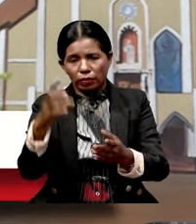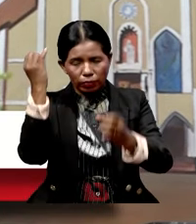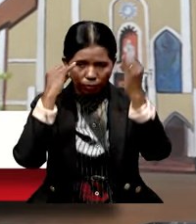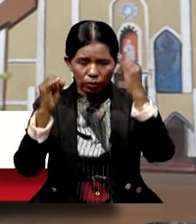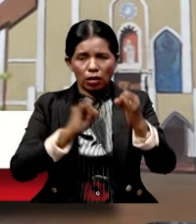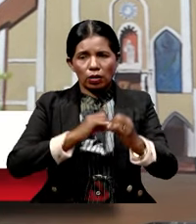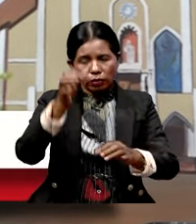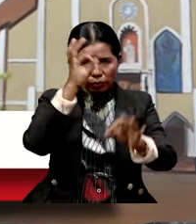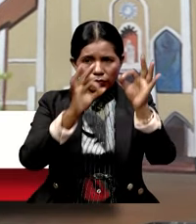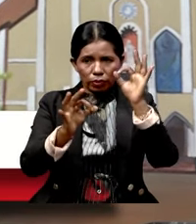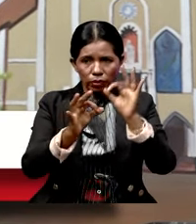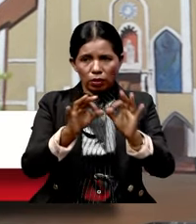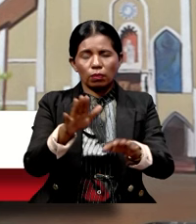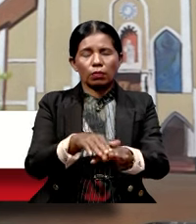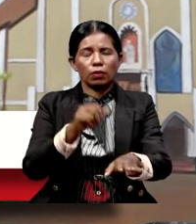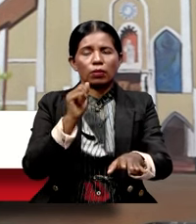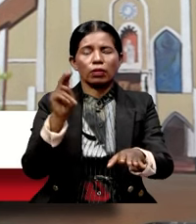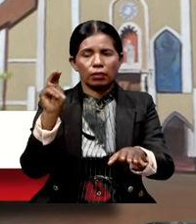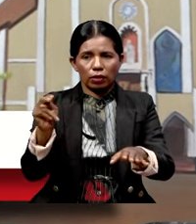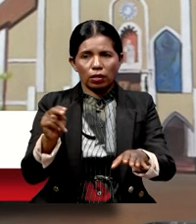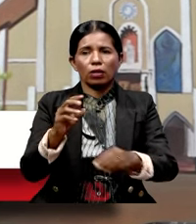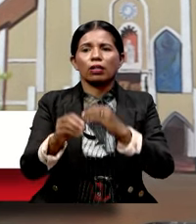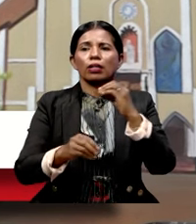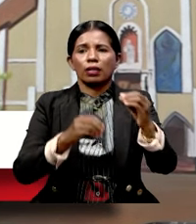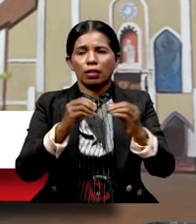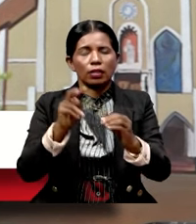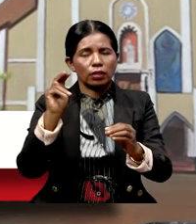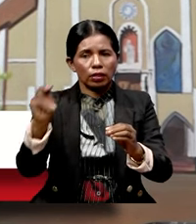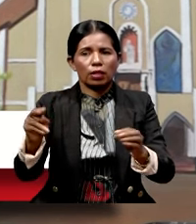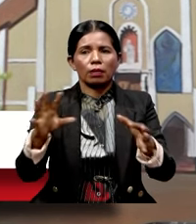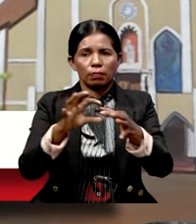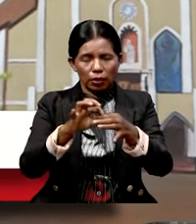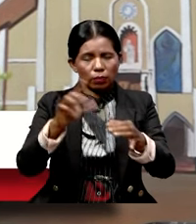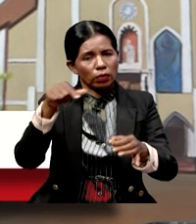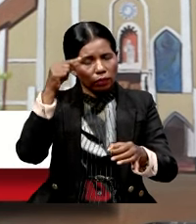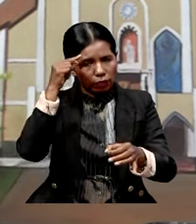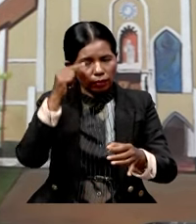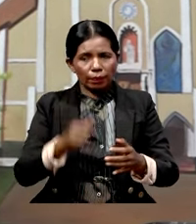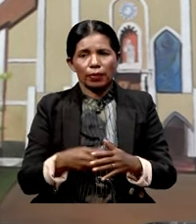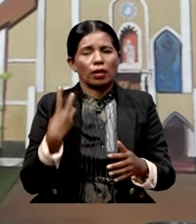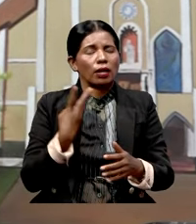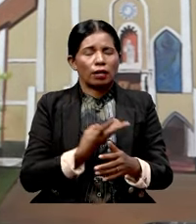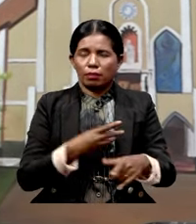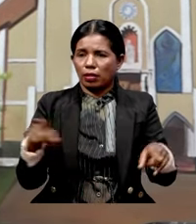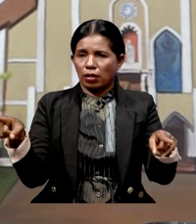seu primeiro-ministro me chama na atenção. Catac, minha que é membro do governo. A minha nessa.